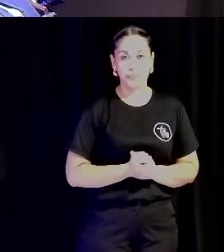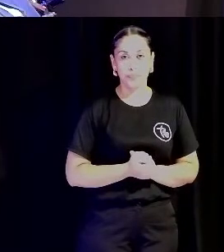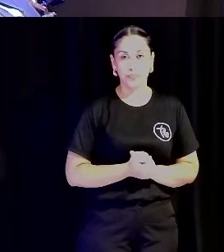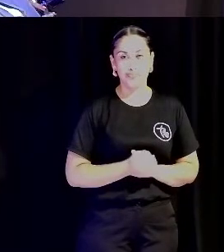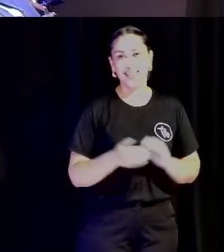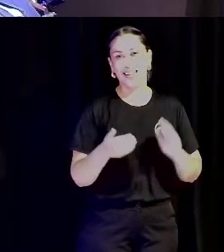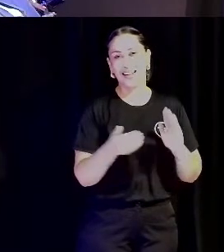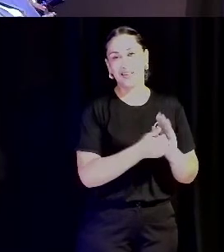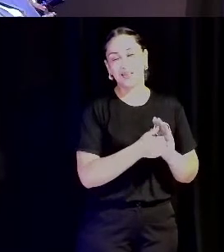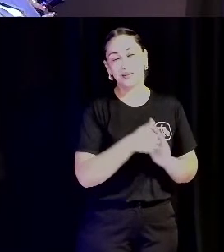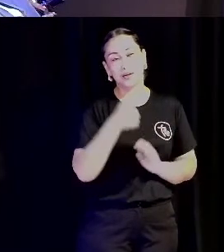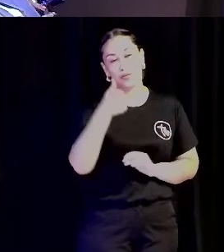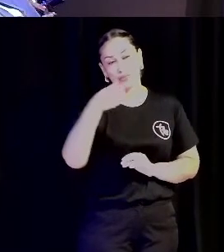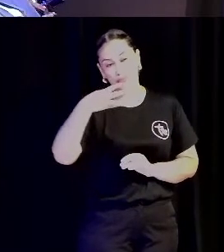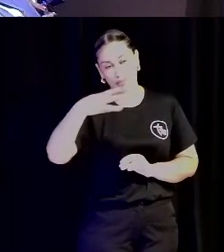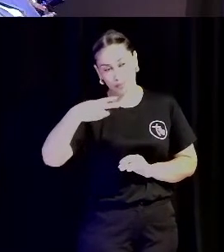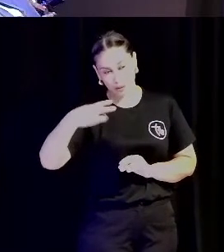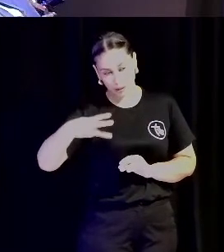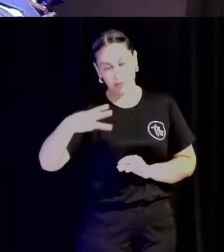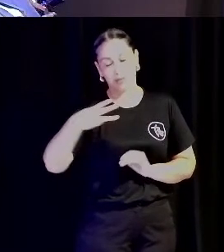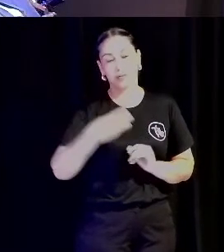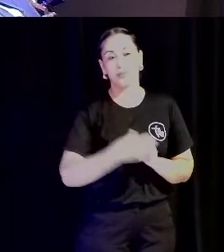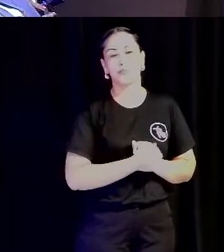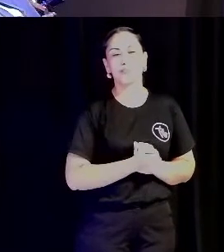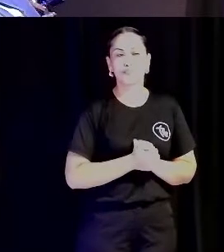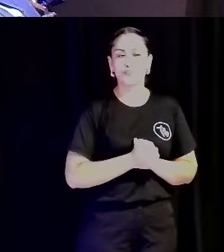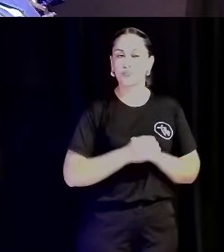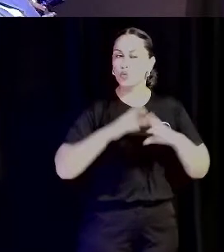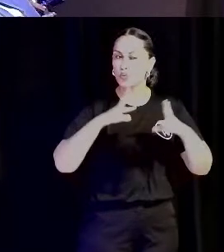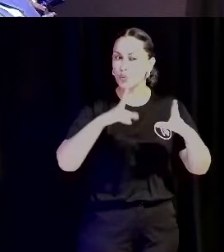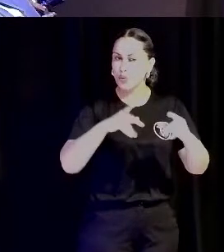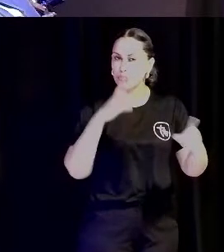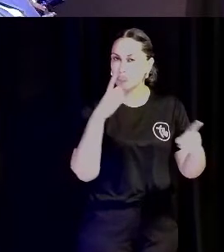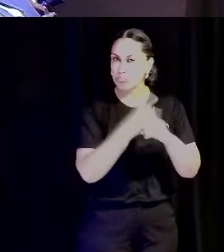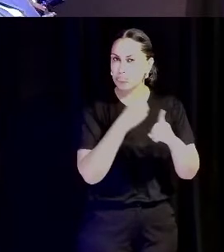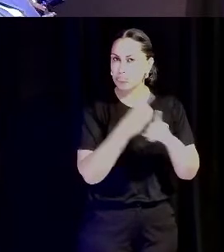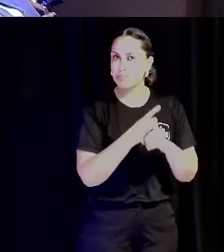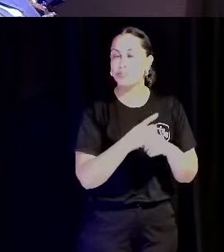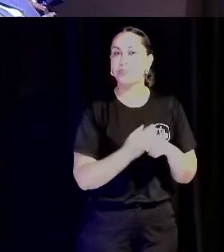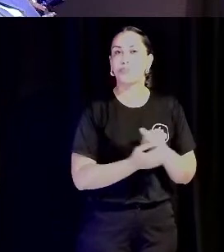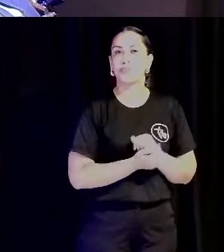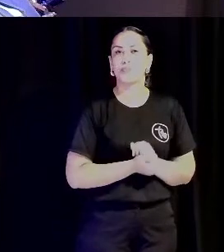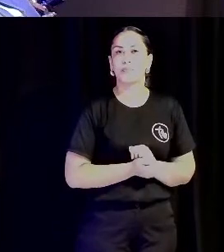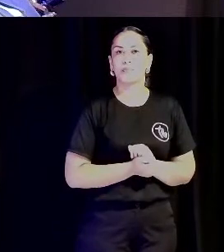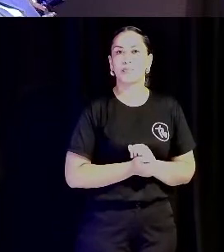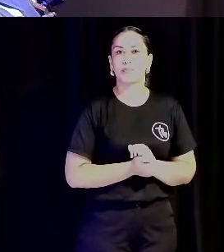Vamos até o 13. Todos encontraram?